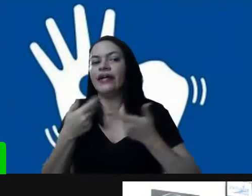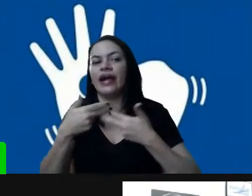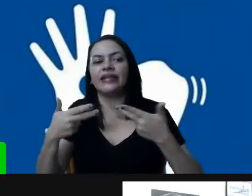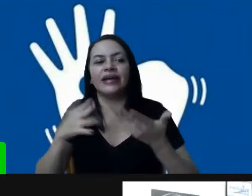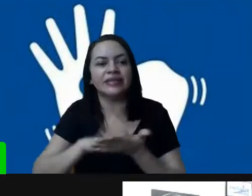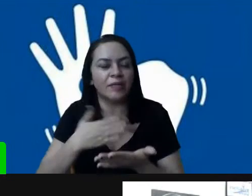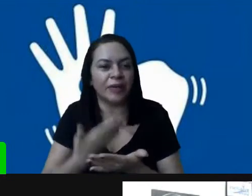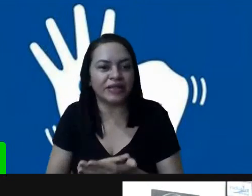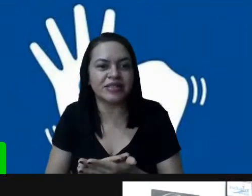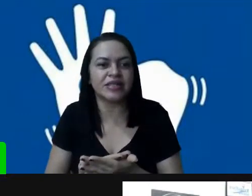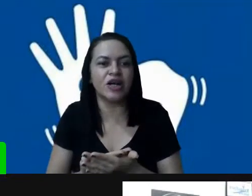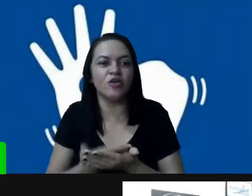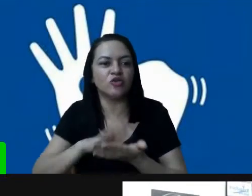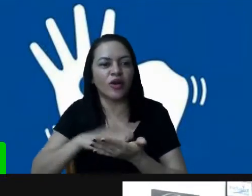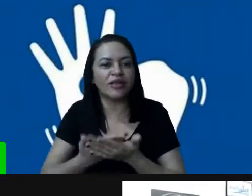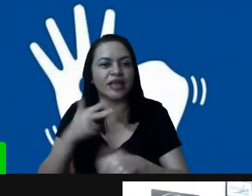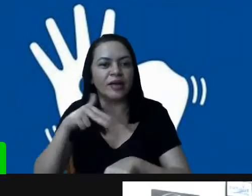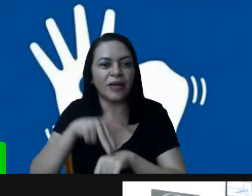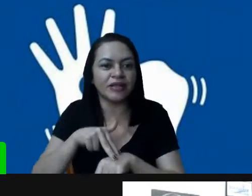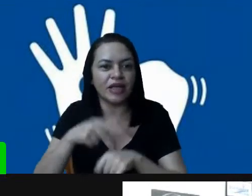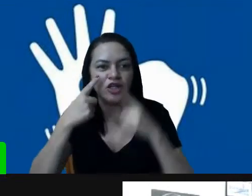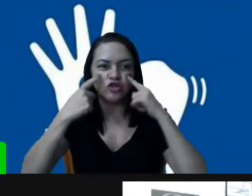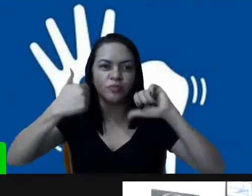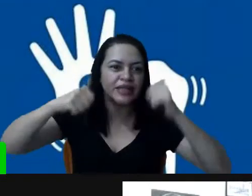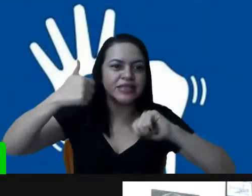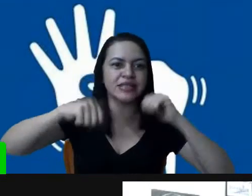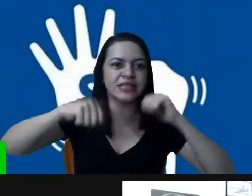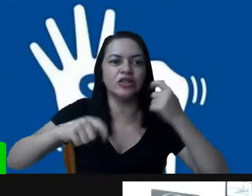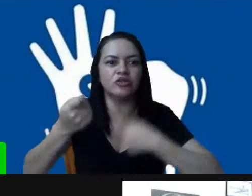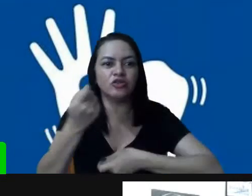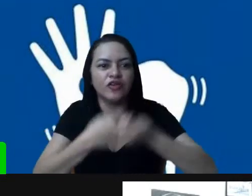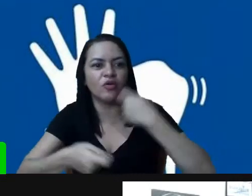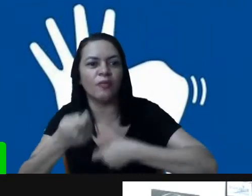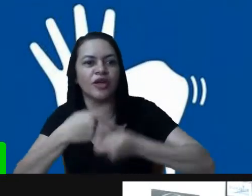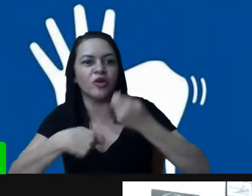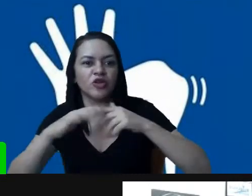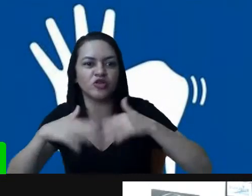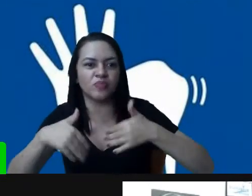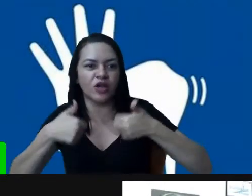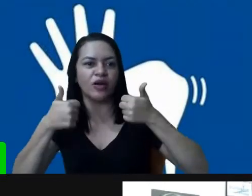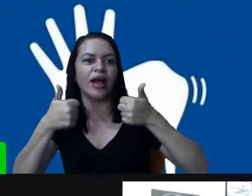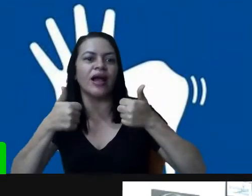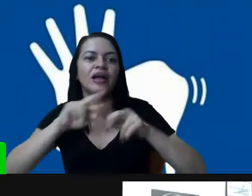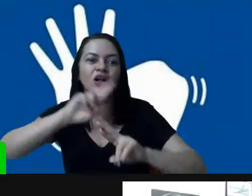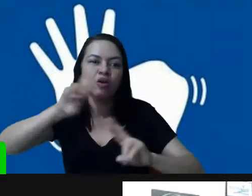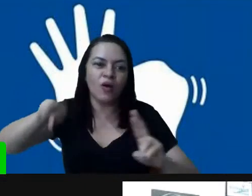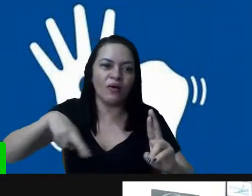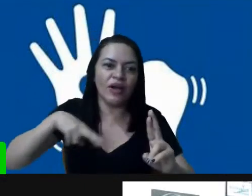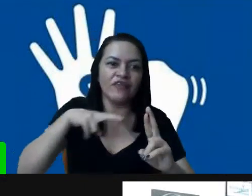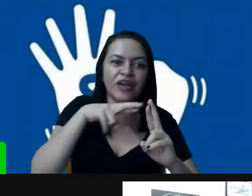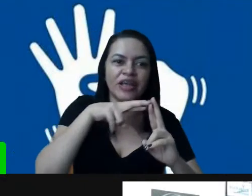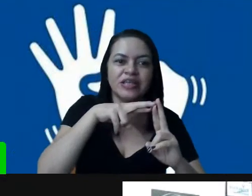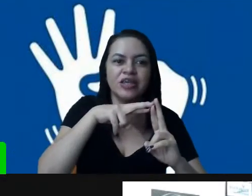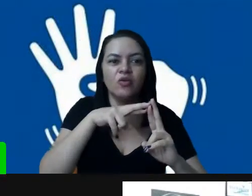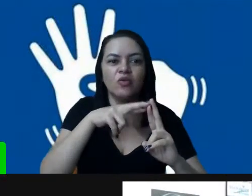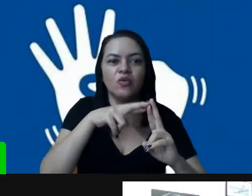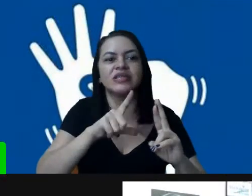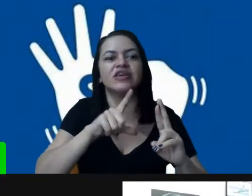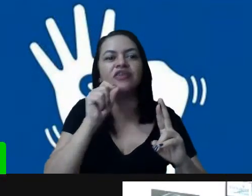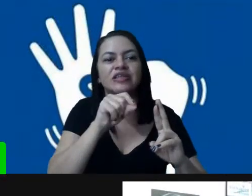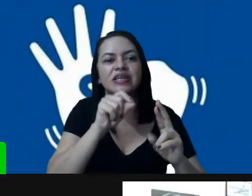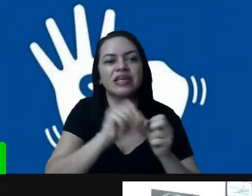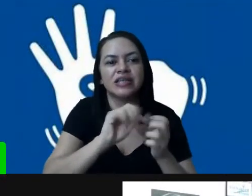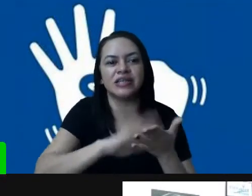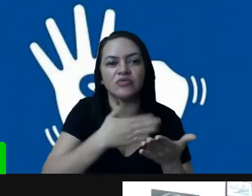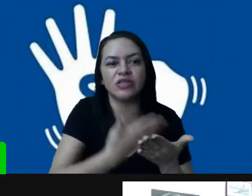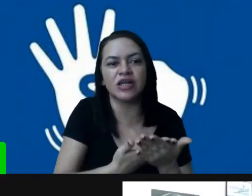em cada interpretação, eu estou aqui interpretando, eu estou me analisando, eu estou vendo como é que eu posso melhorar, qual referência que eu consegui